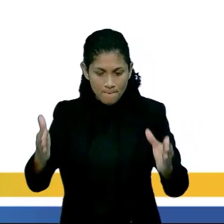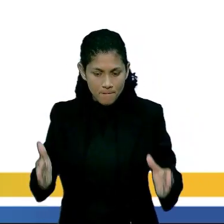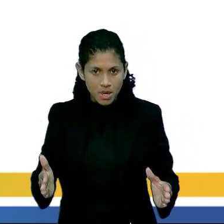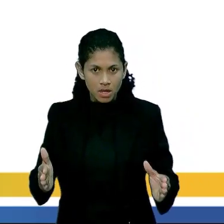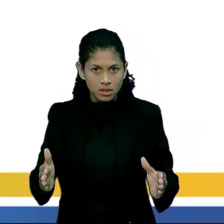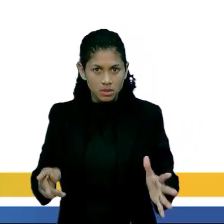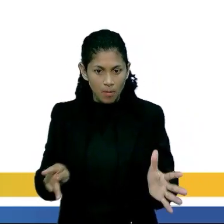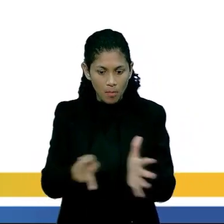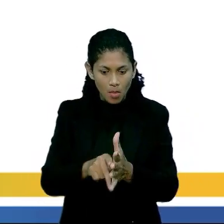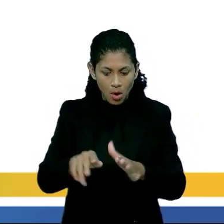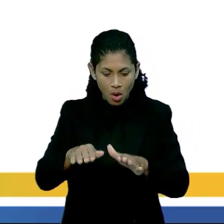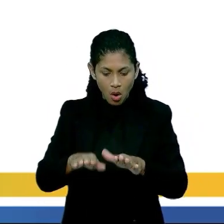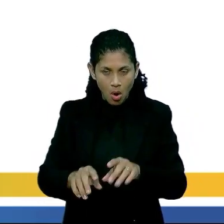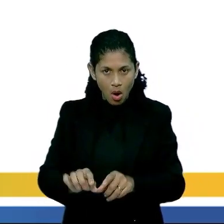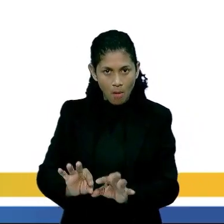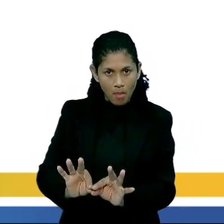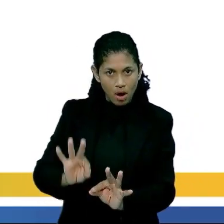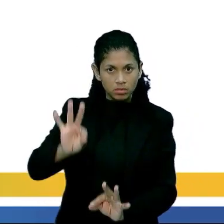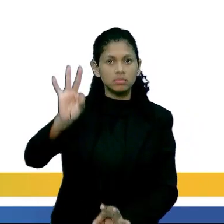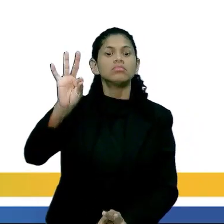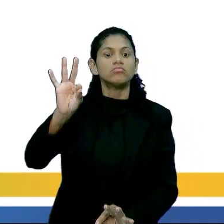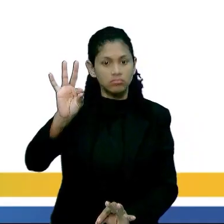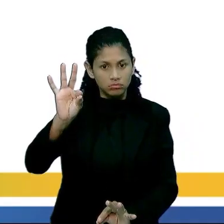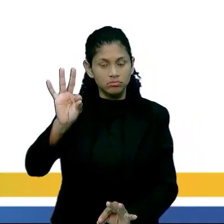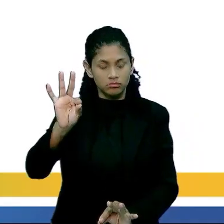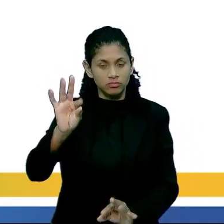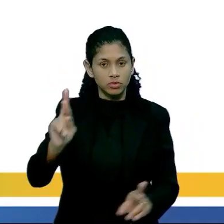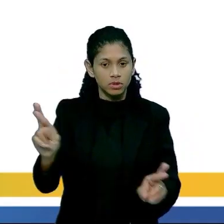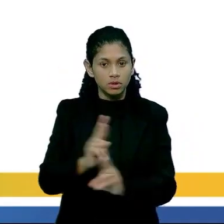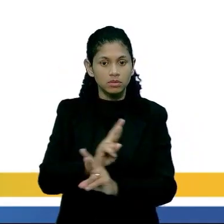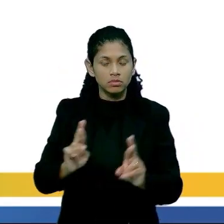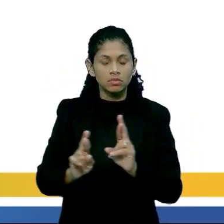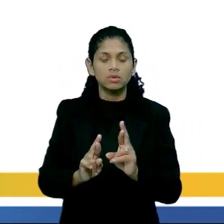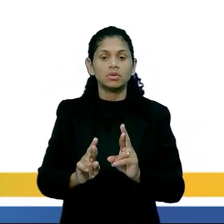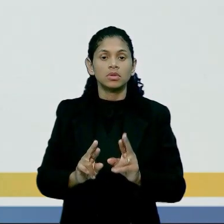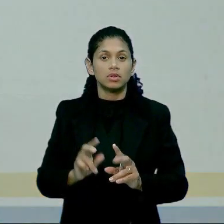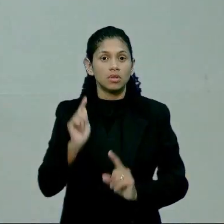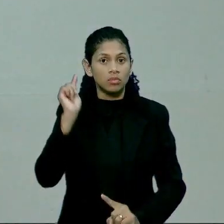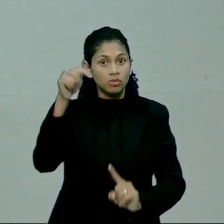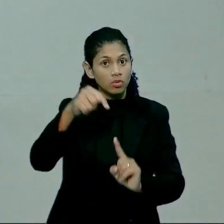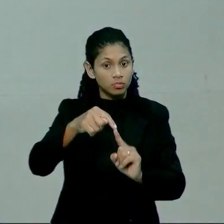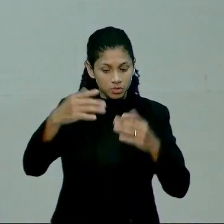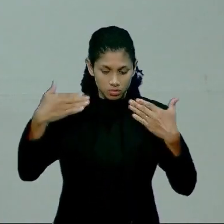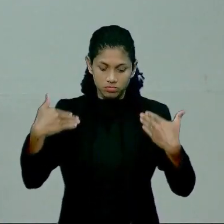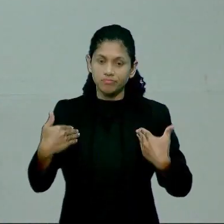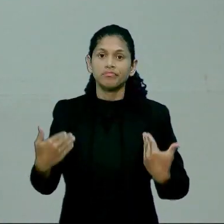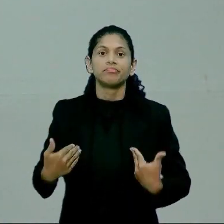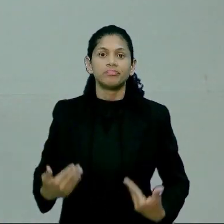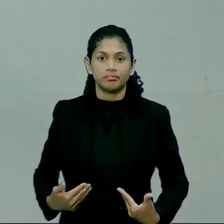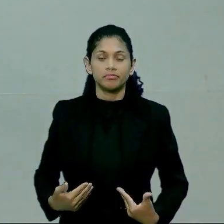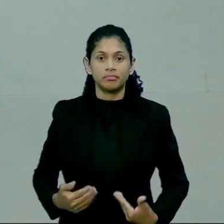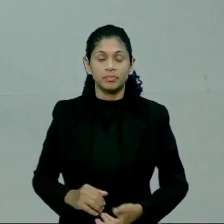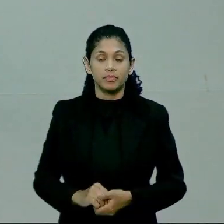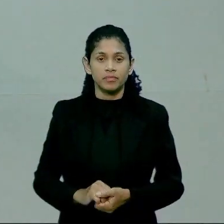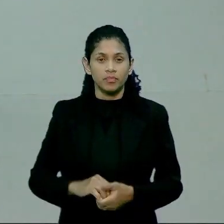locomoção, localização dos objetos, correlacionar suas ações e seus objetivos corporais. Aqui, de forma geral, de tudo que a gente